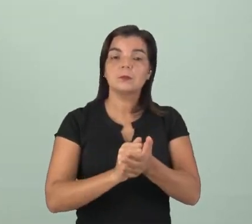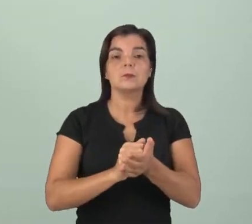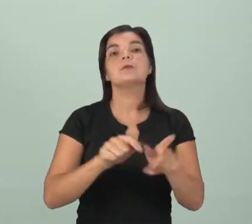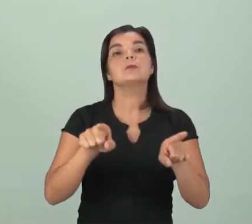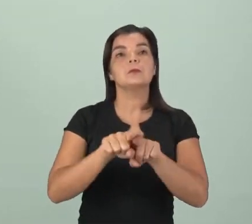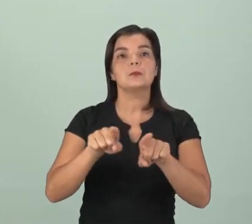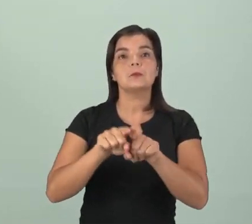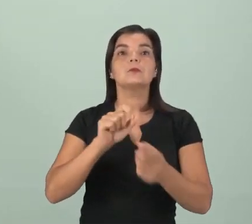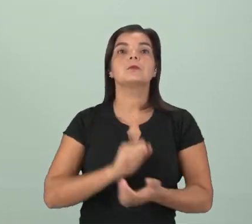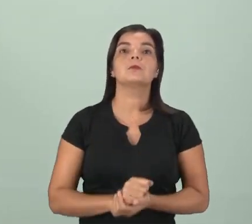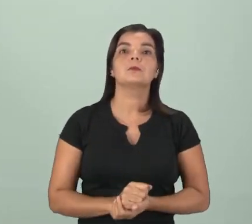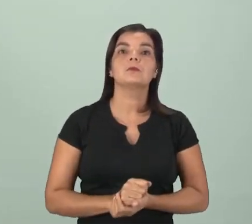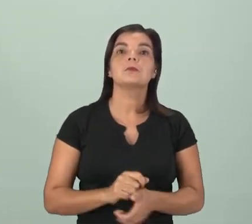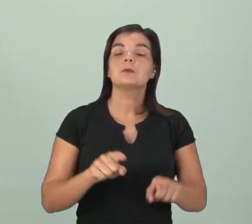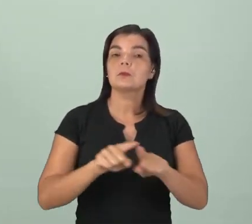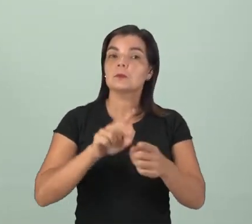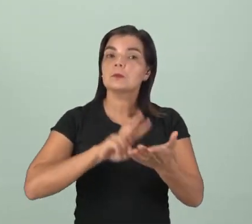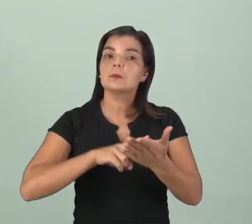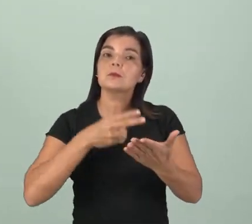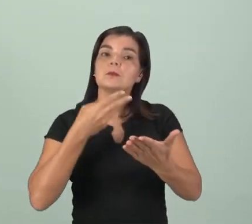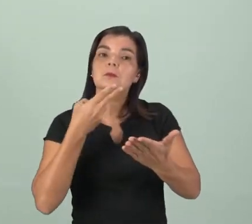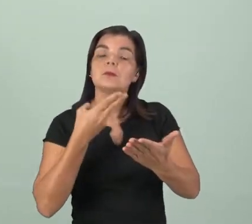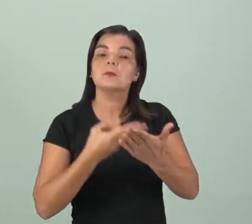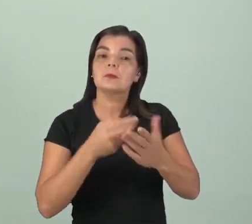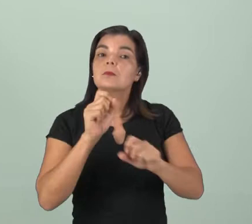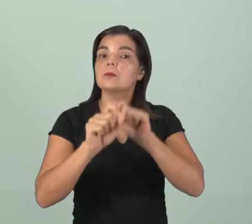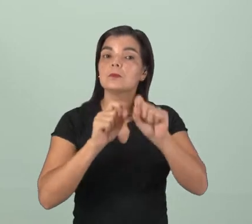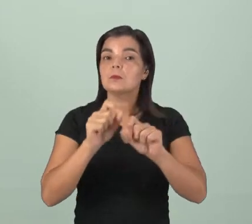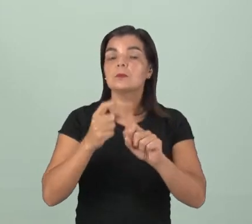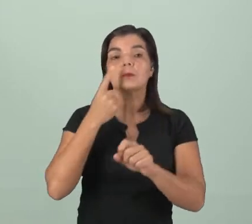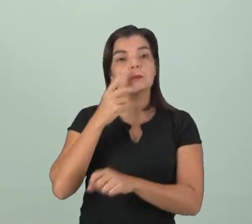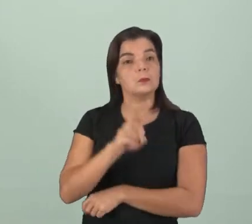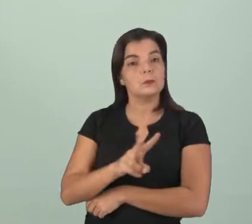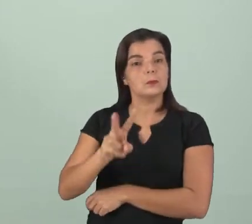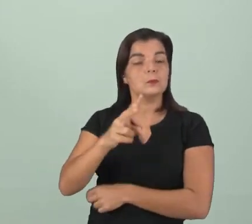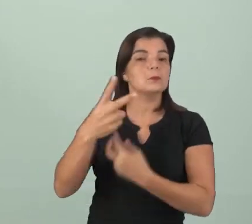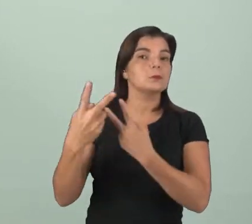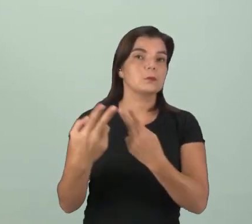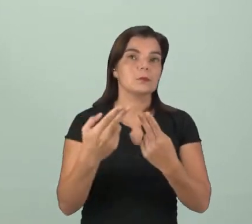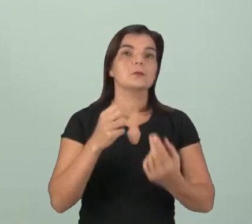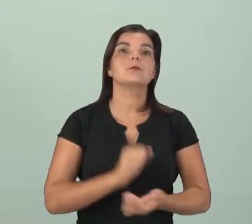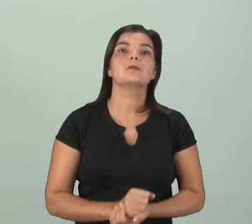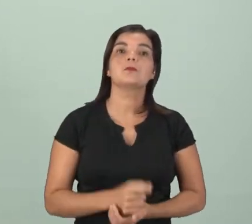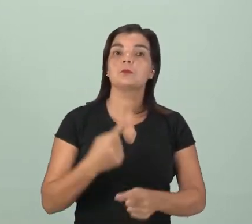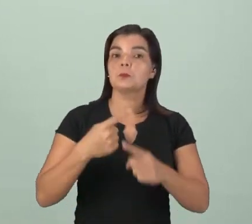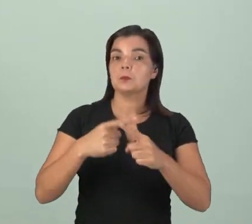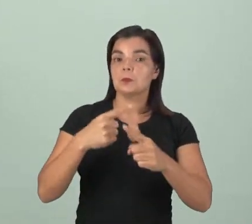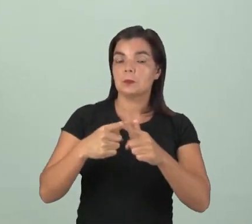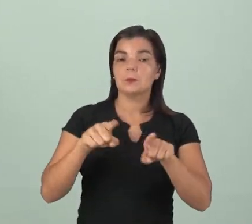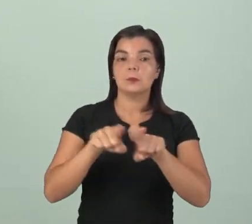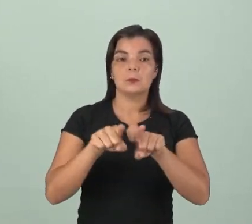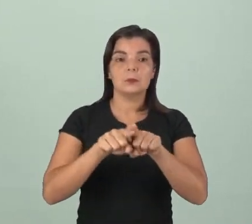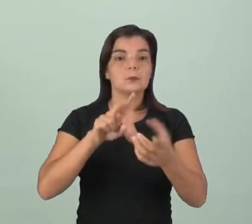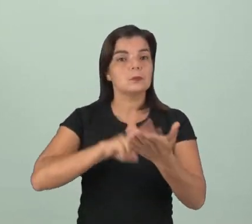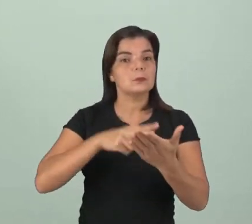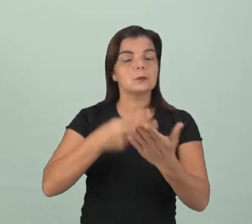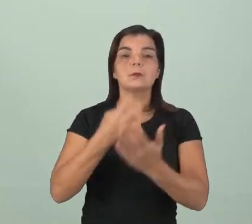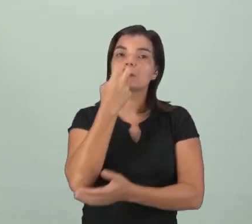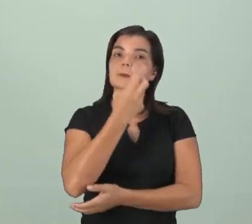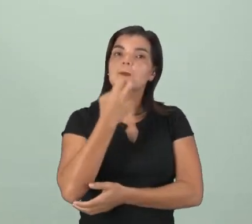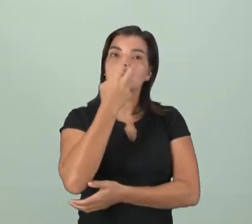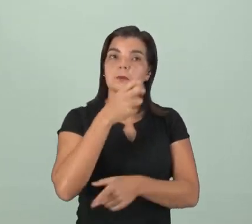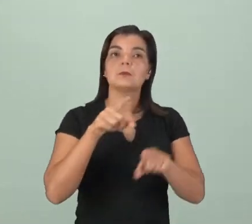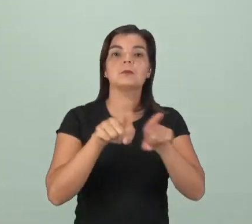oral. É importante essa compreensão da diferença, elas têm o mesmo valor. Não é porque uma religião tem só tradição oral que o